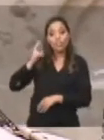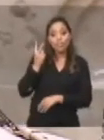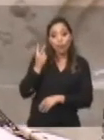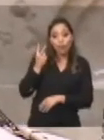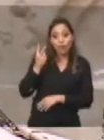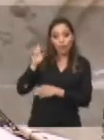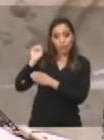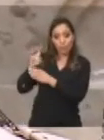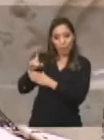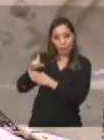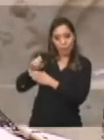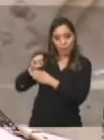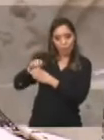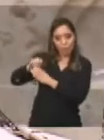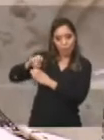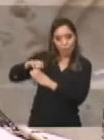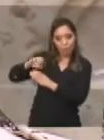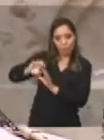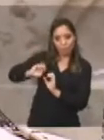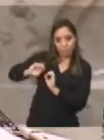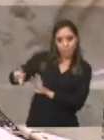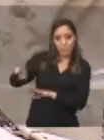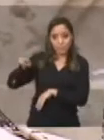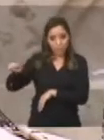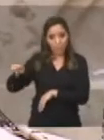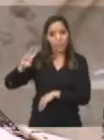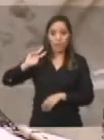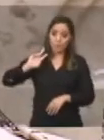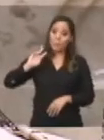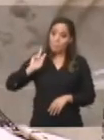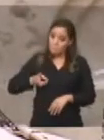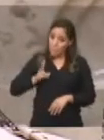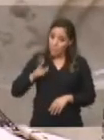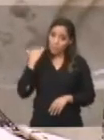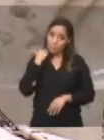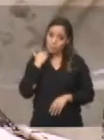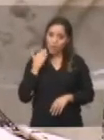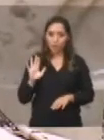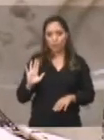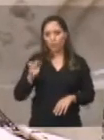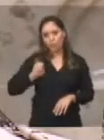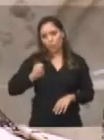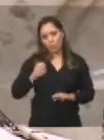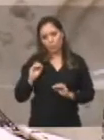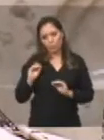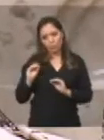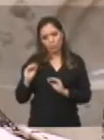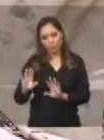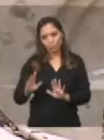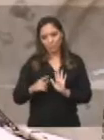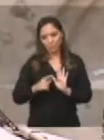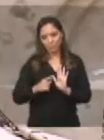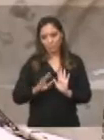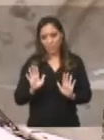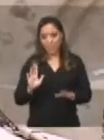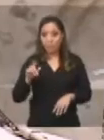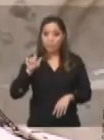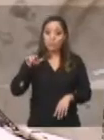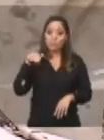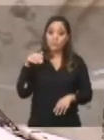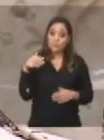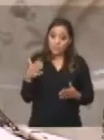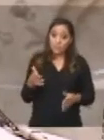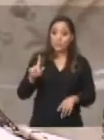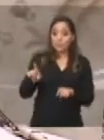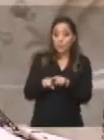por envelope, na mesma agência bancária. Não vou dar o número. Às 12 horas 46 minutos e 57 segundos